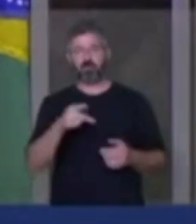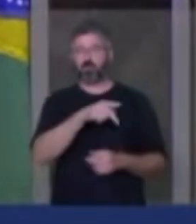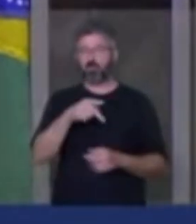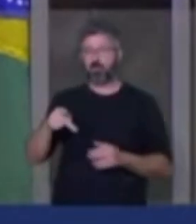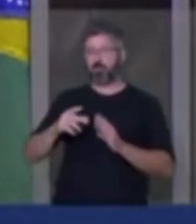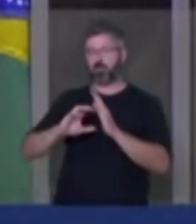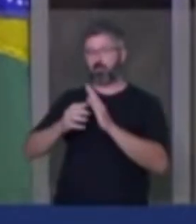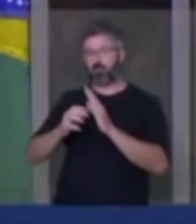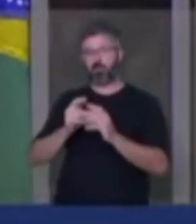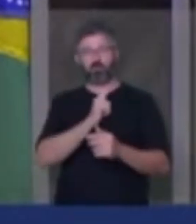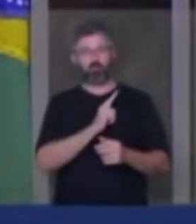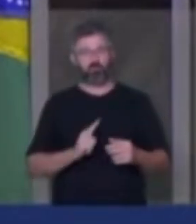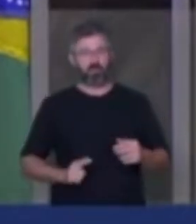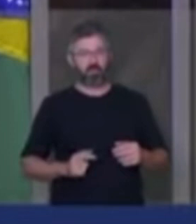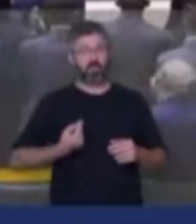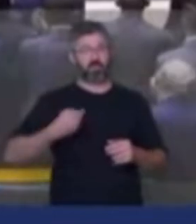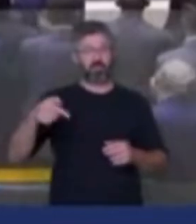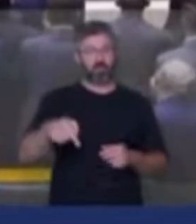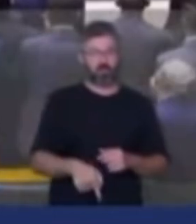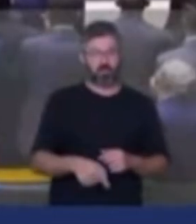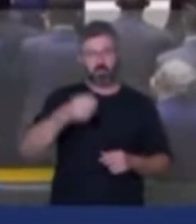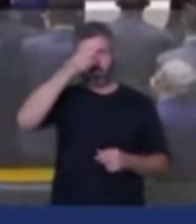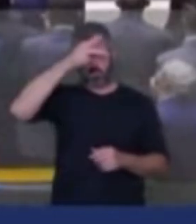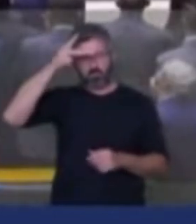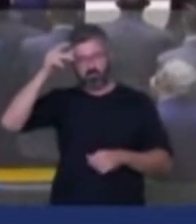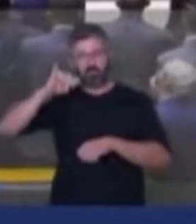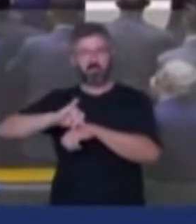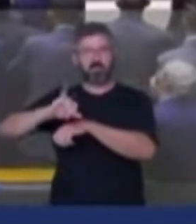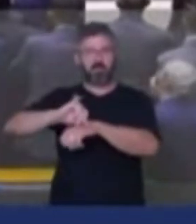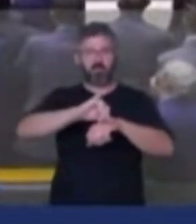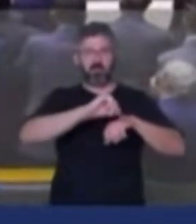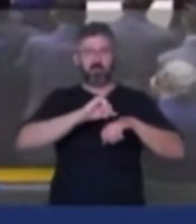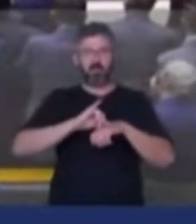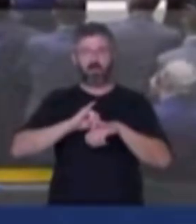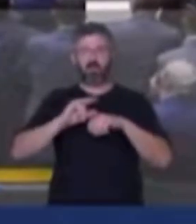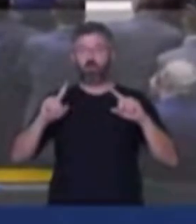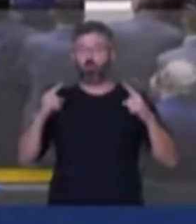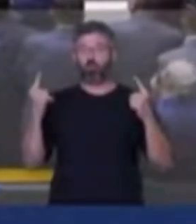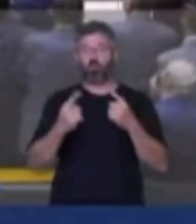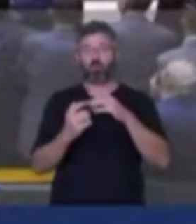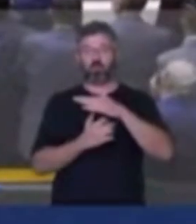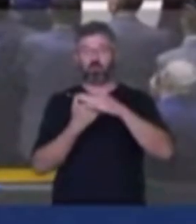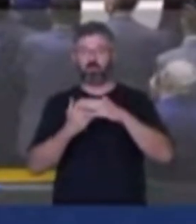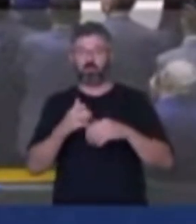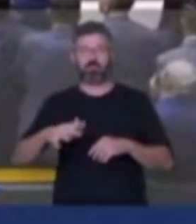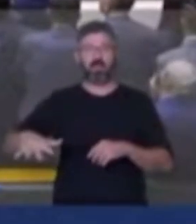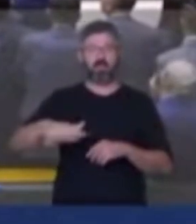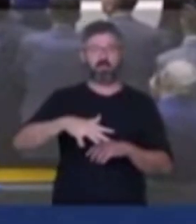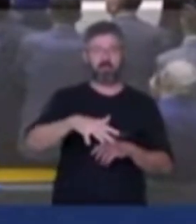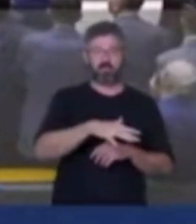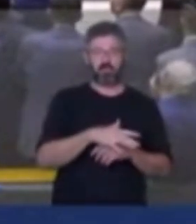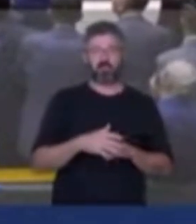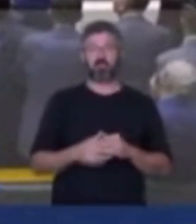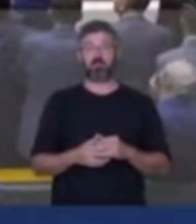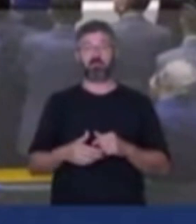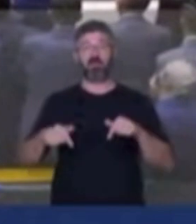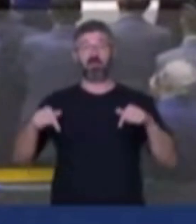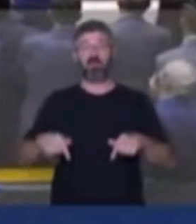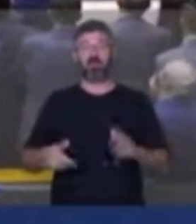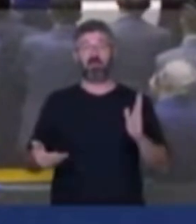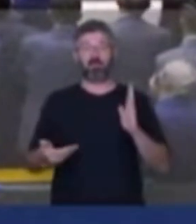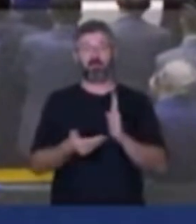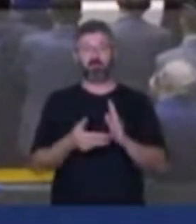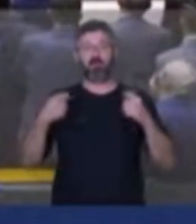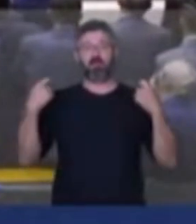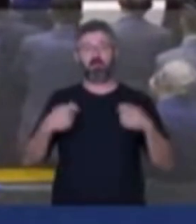partidos, governadores presentes, prefeitos de capitais, todos os empresários, setores, a Câmara dos Deputados